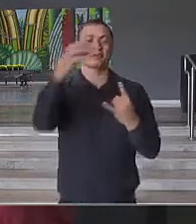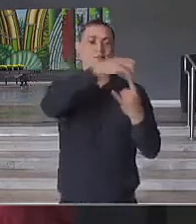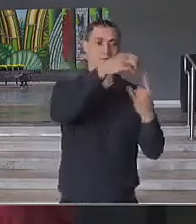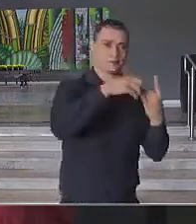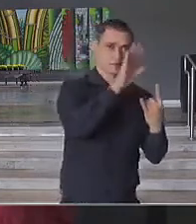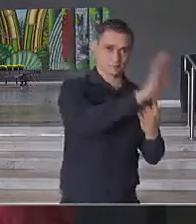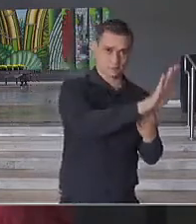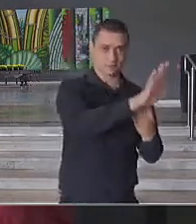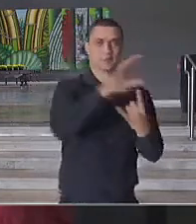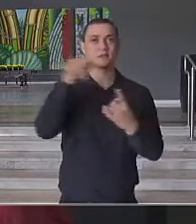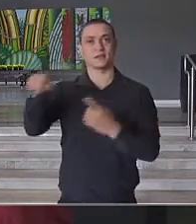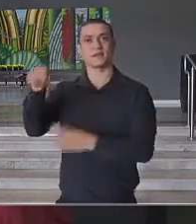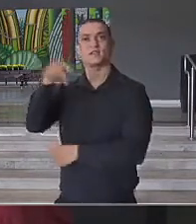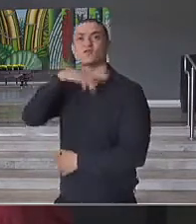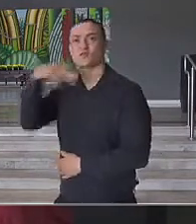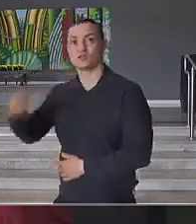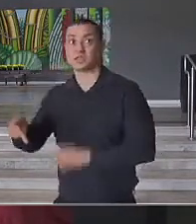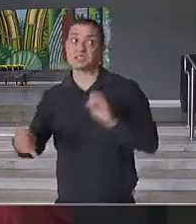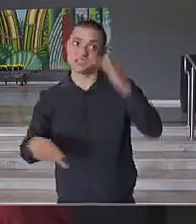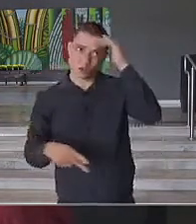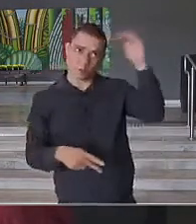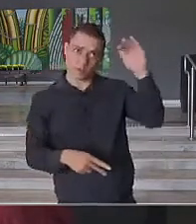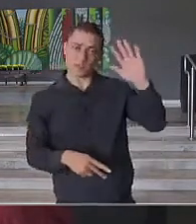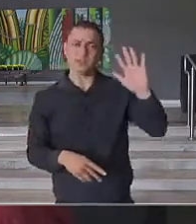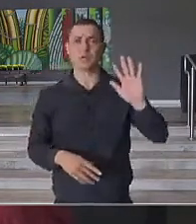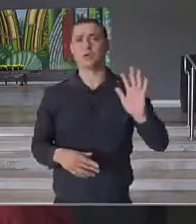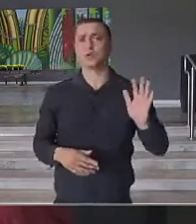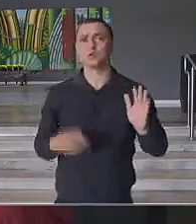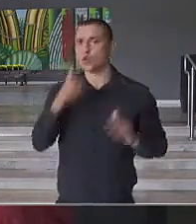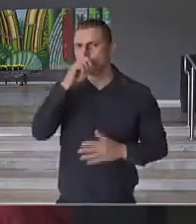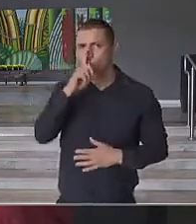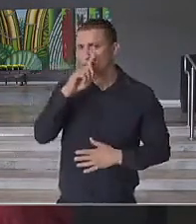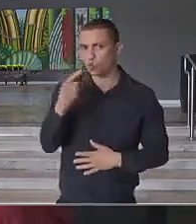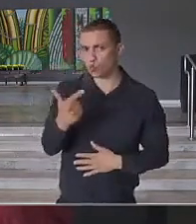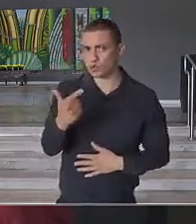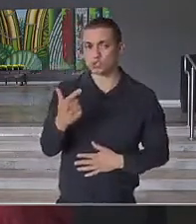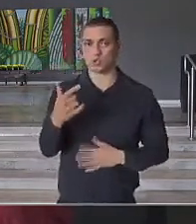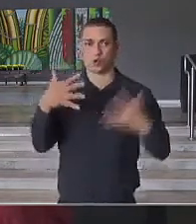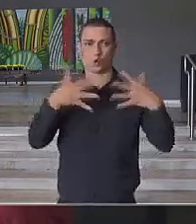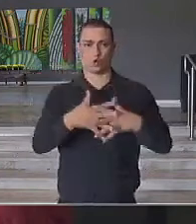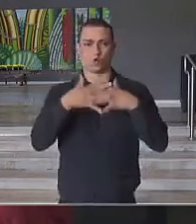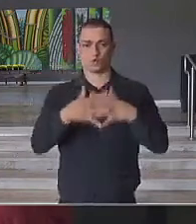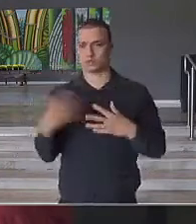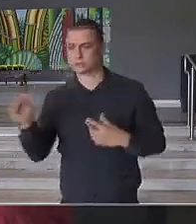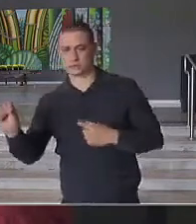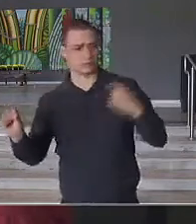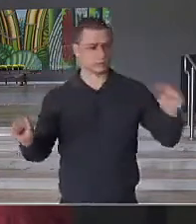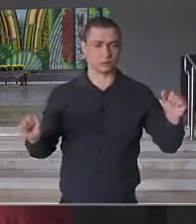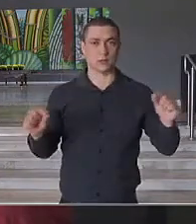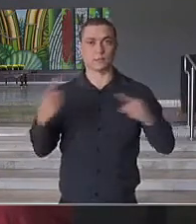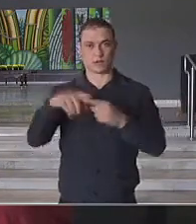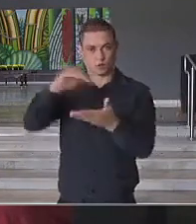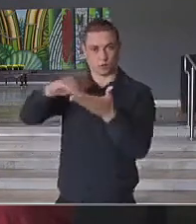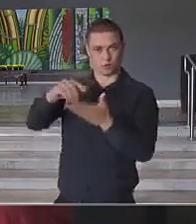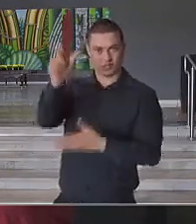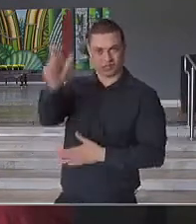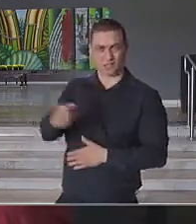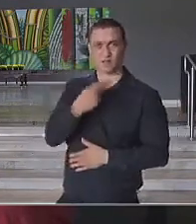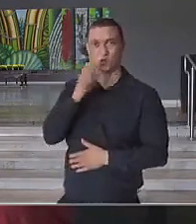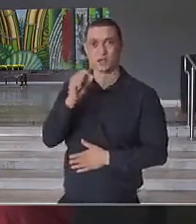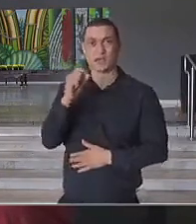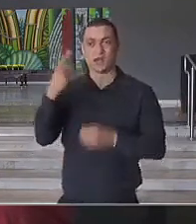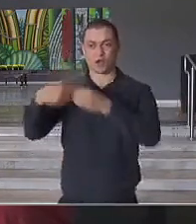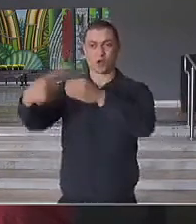de Imunização for seguido. Não há um risco de haver uma confusão, até porque o secretário agora acabou de dizer que